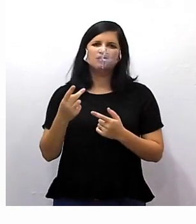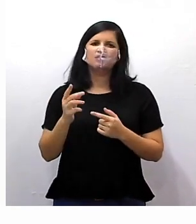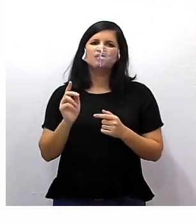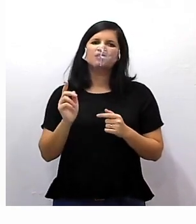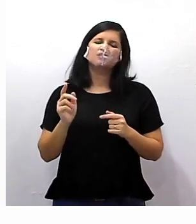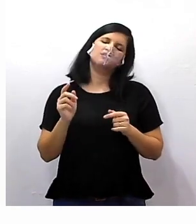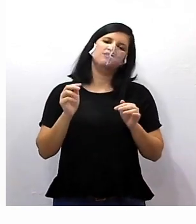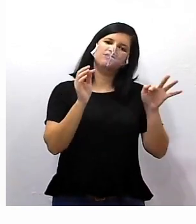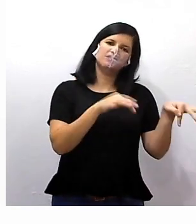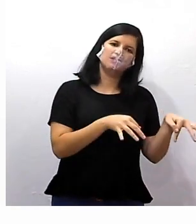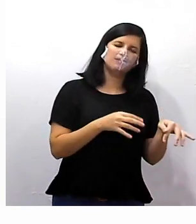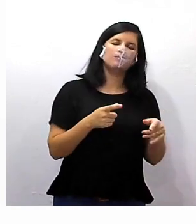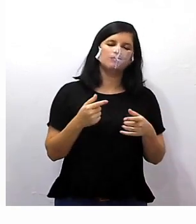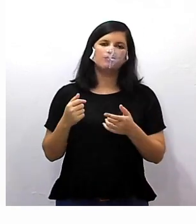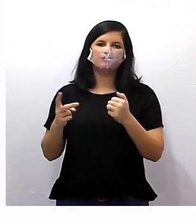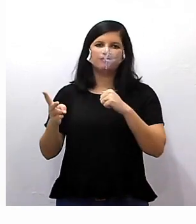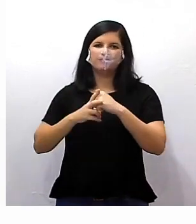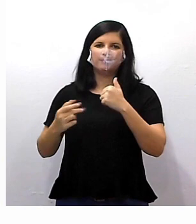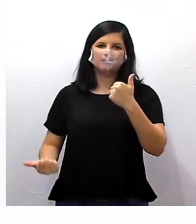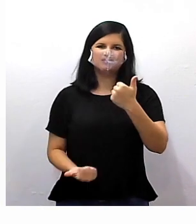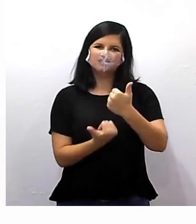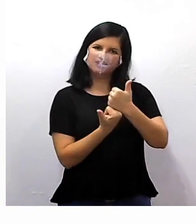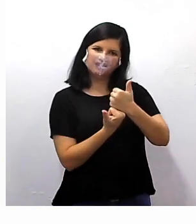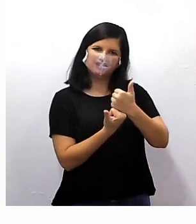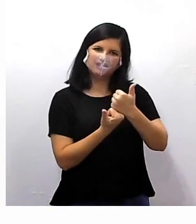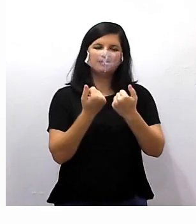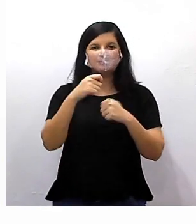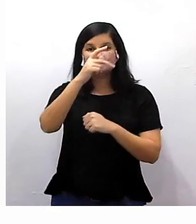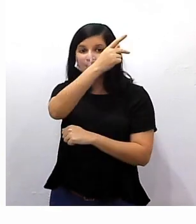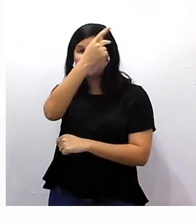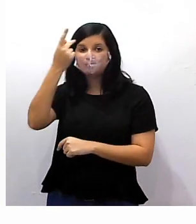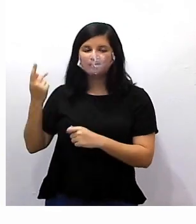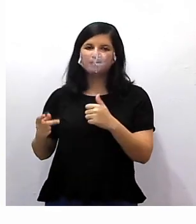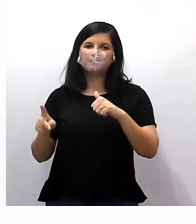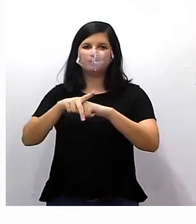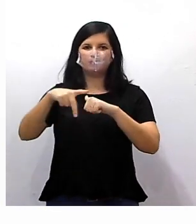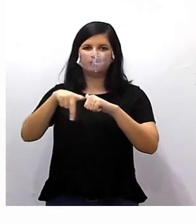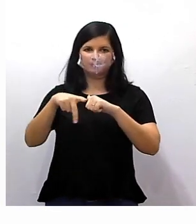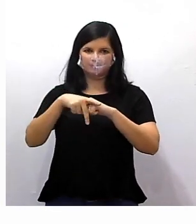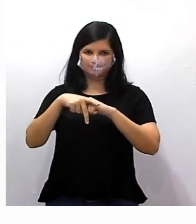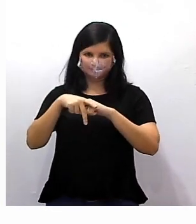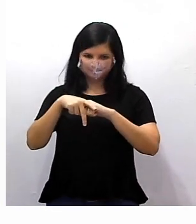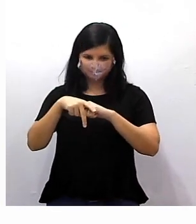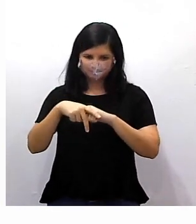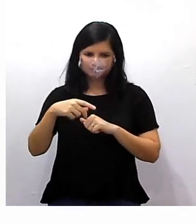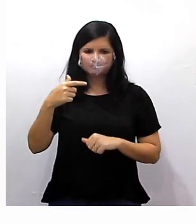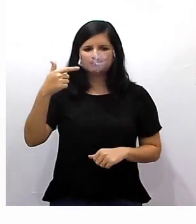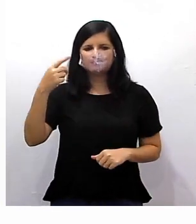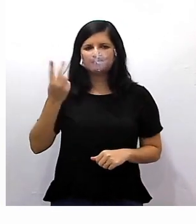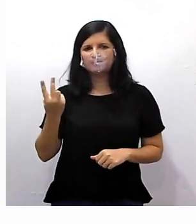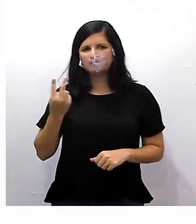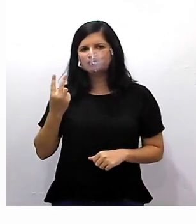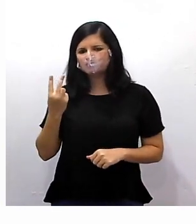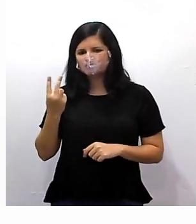A gente já descobriu que o verbo auxiliar é o did e eu preciso do sujeito do pronome he. Número